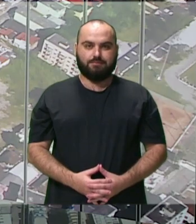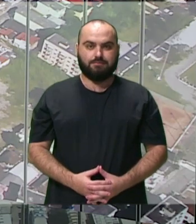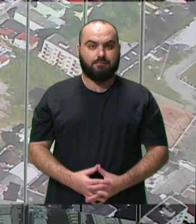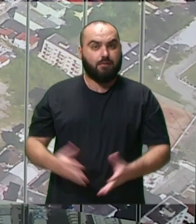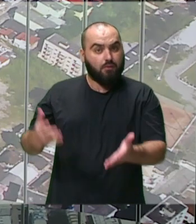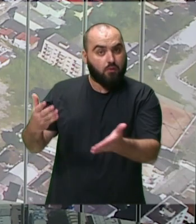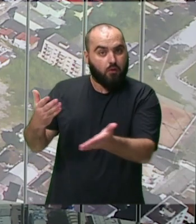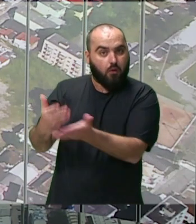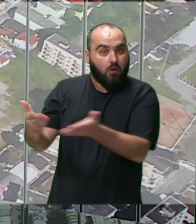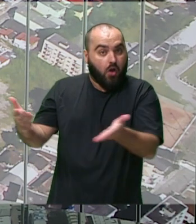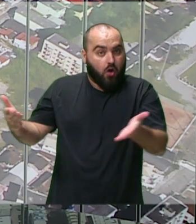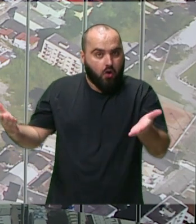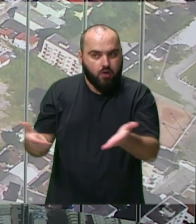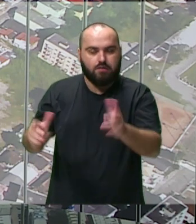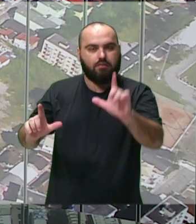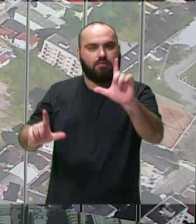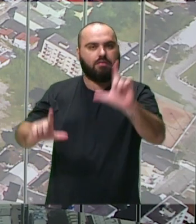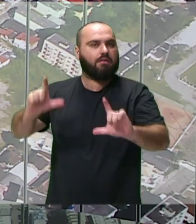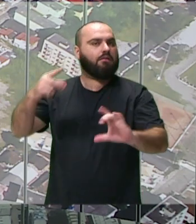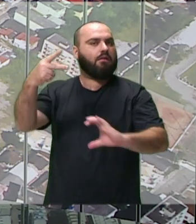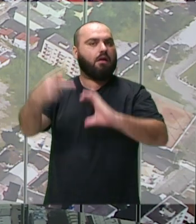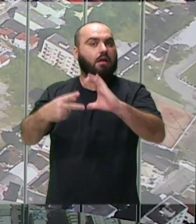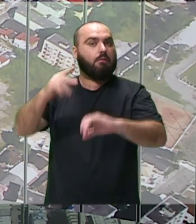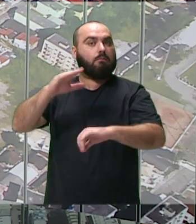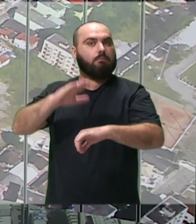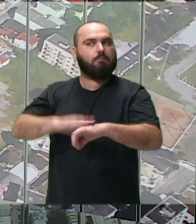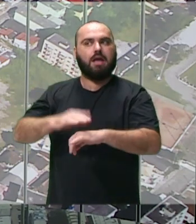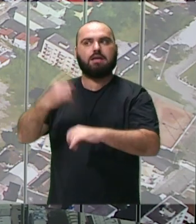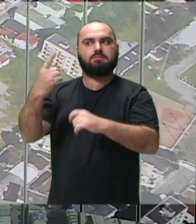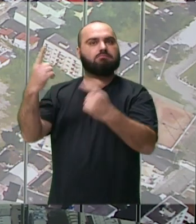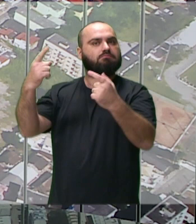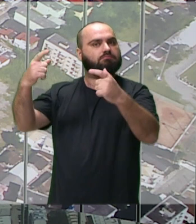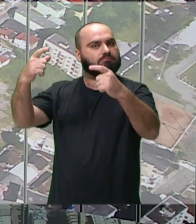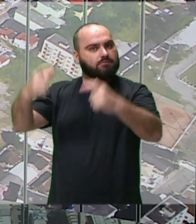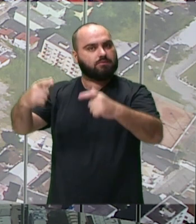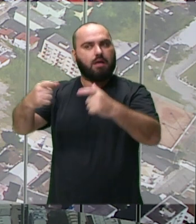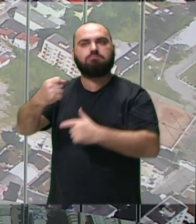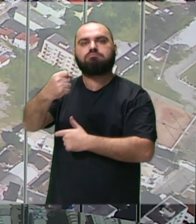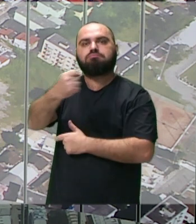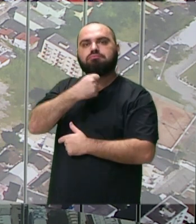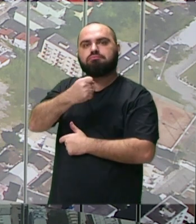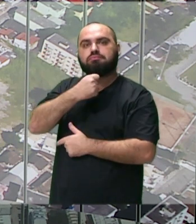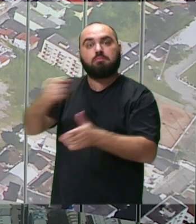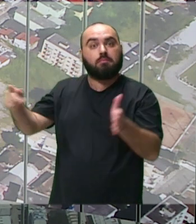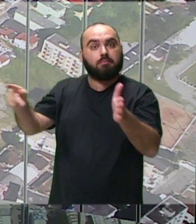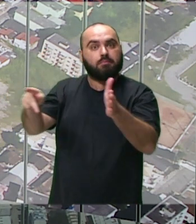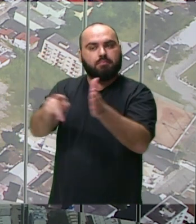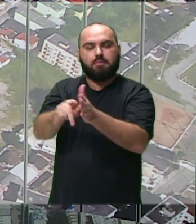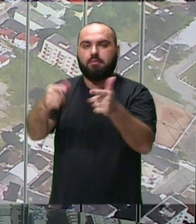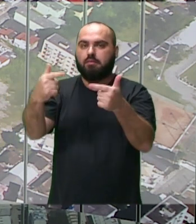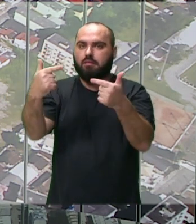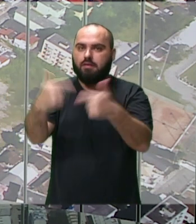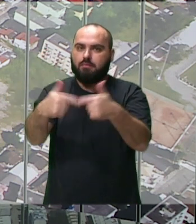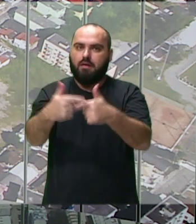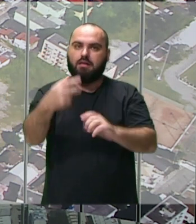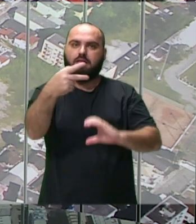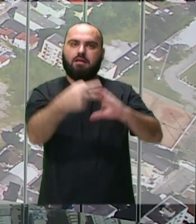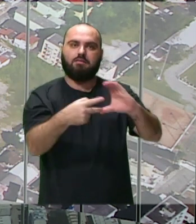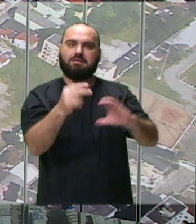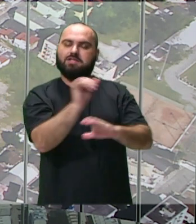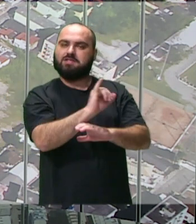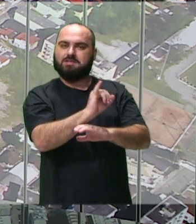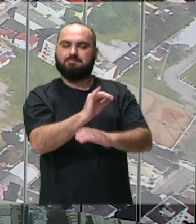A partir de hoje, a TV Câmara abre mais um espaço na programação para as ações institucionais da Câmara de